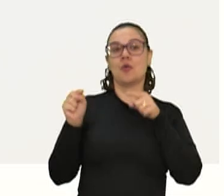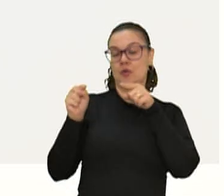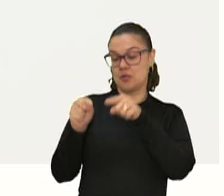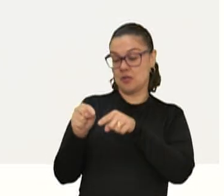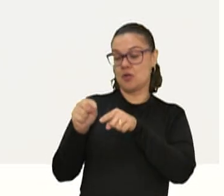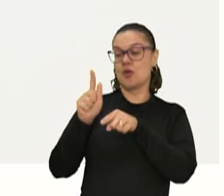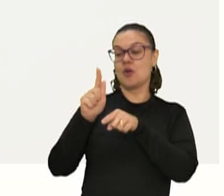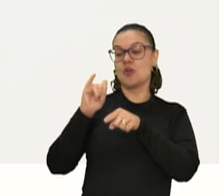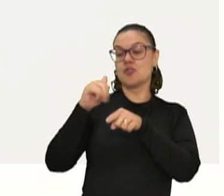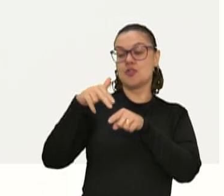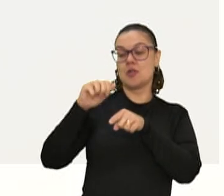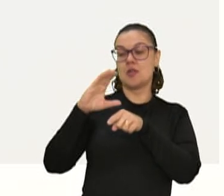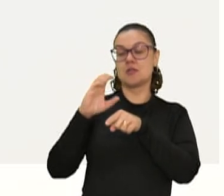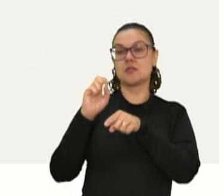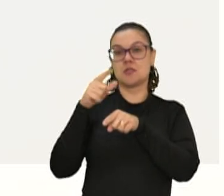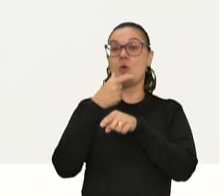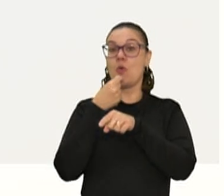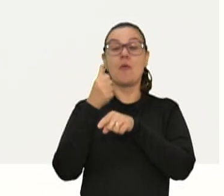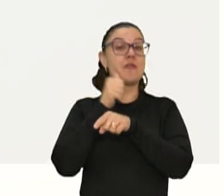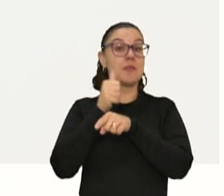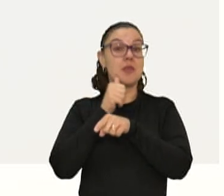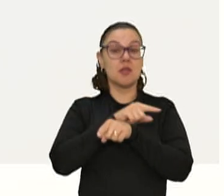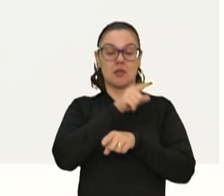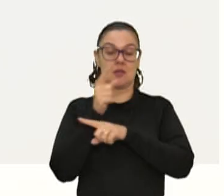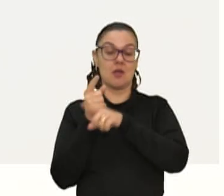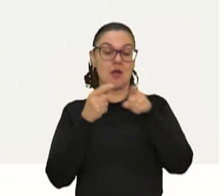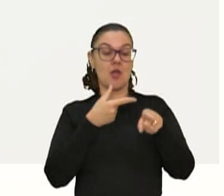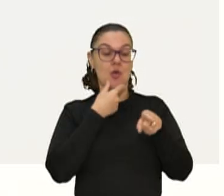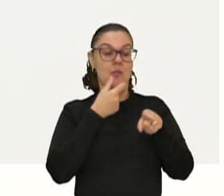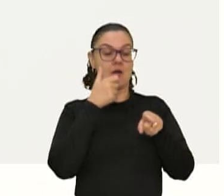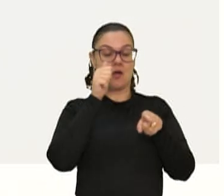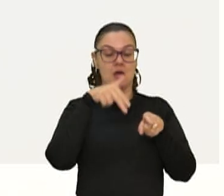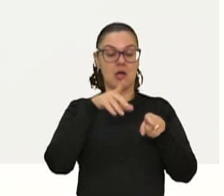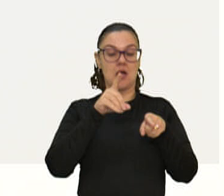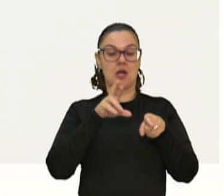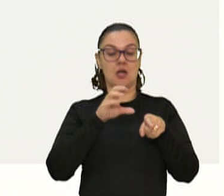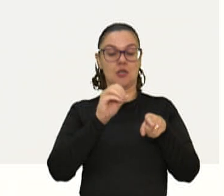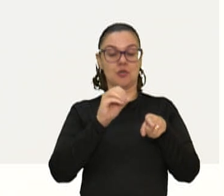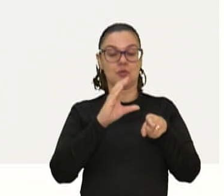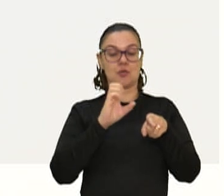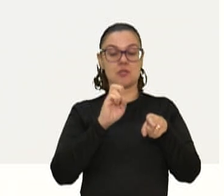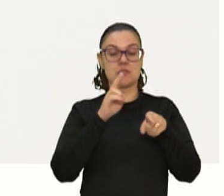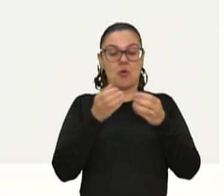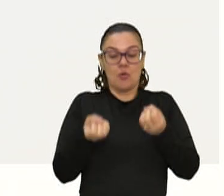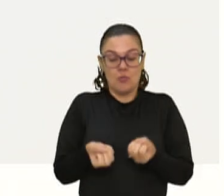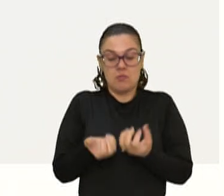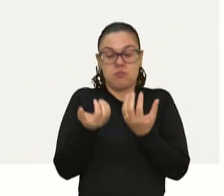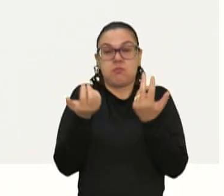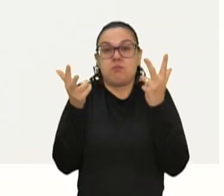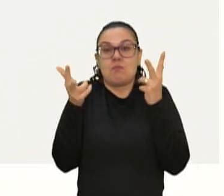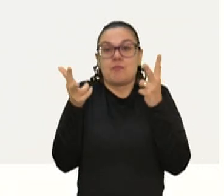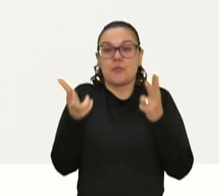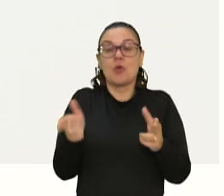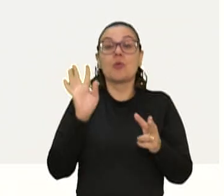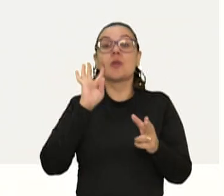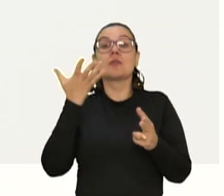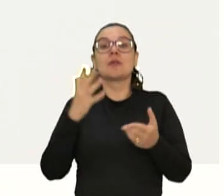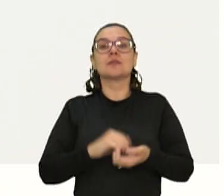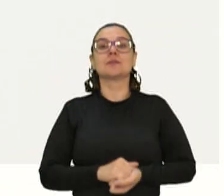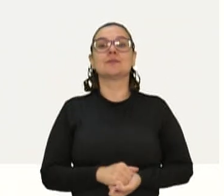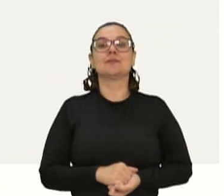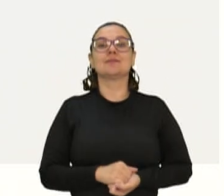feminina, gineceu, e o porção masculina, androceu, amadurecerem ao mesmo tempo. O que